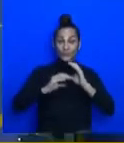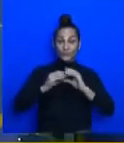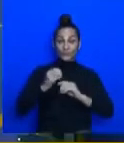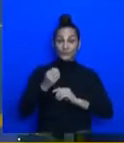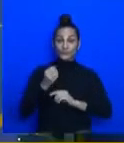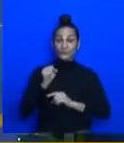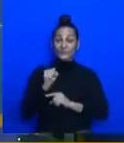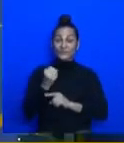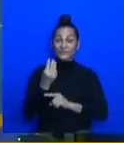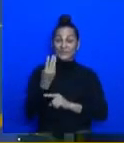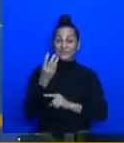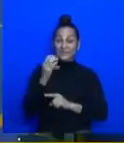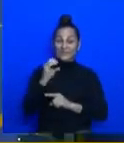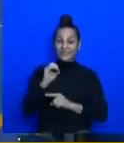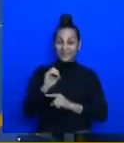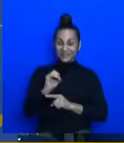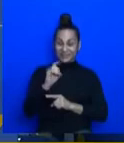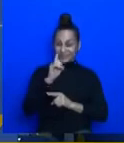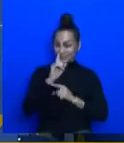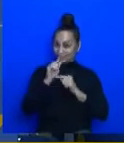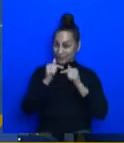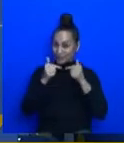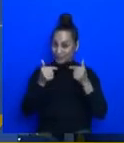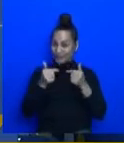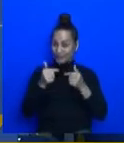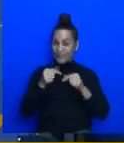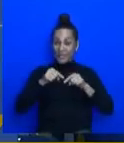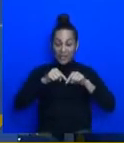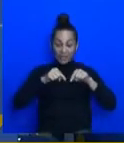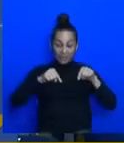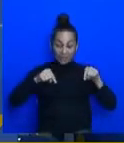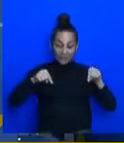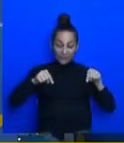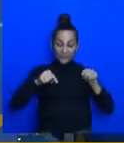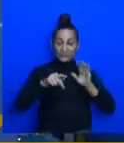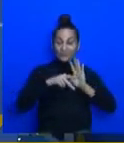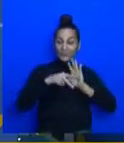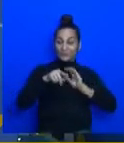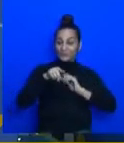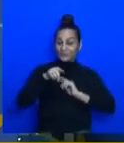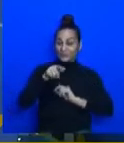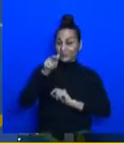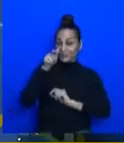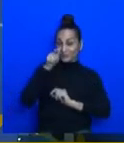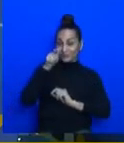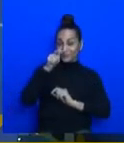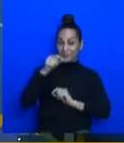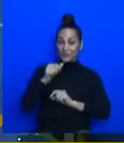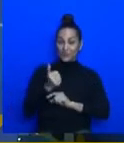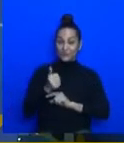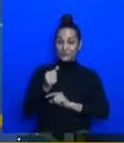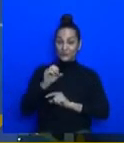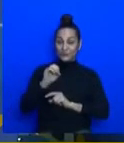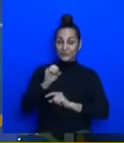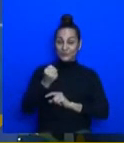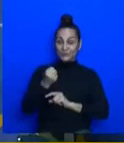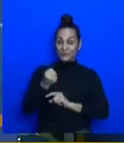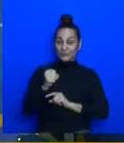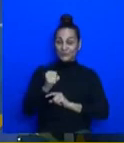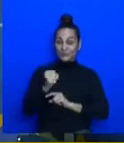concurso 830 do dia de sorte. A informação está na tela para você. 11,